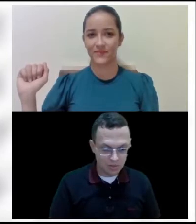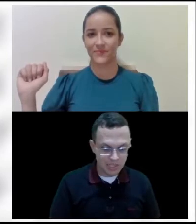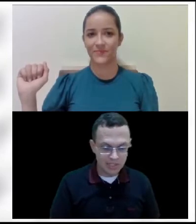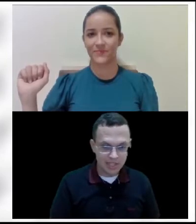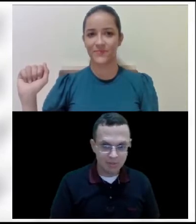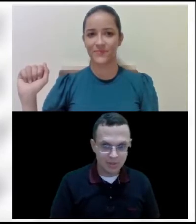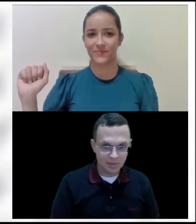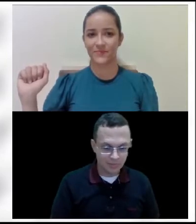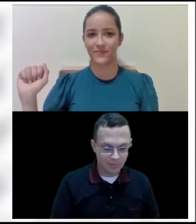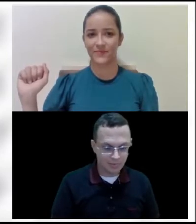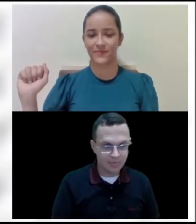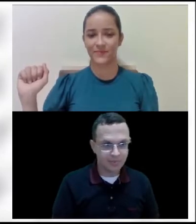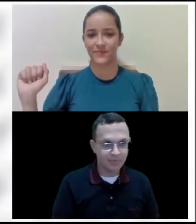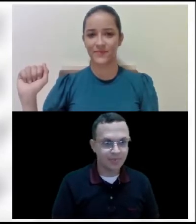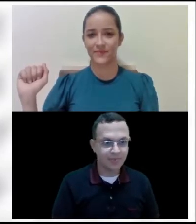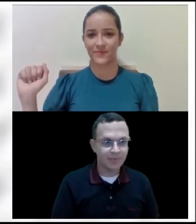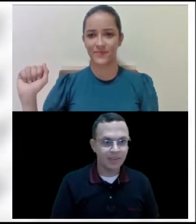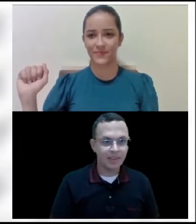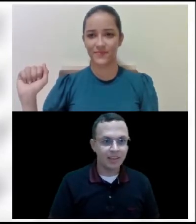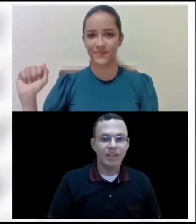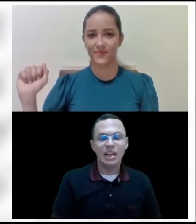ver alguns exemplos, ó.